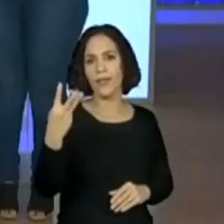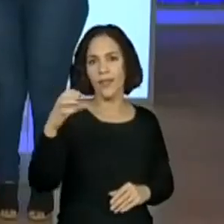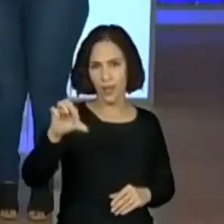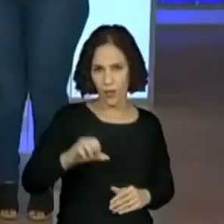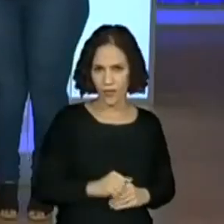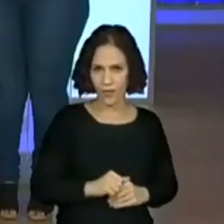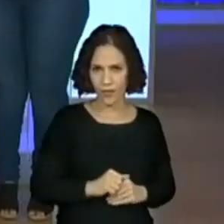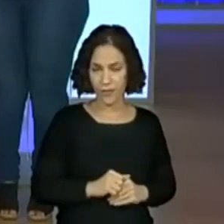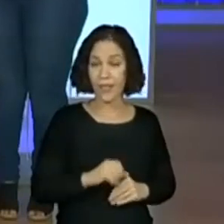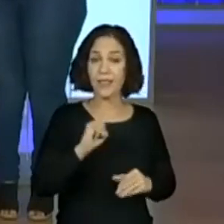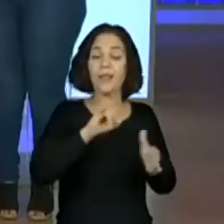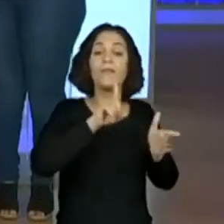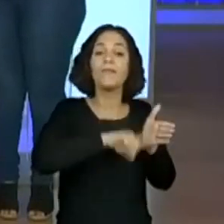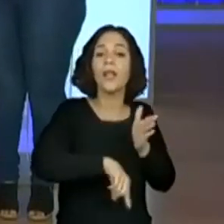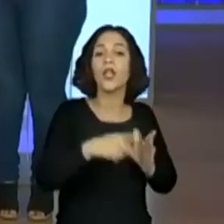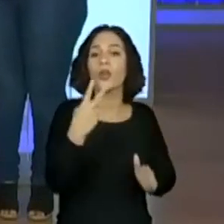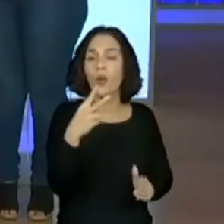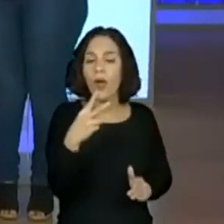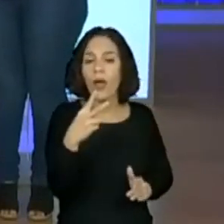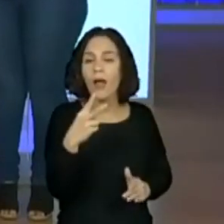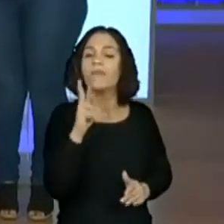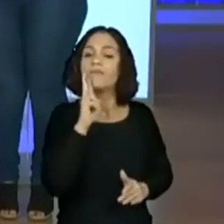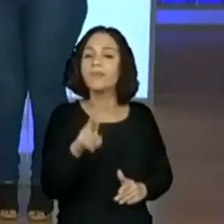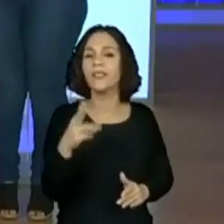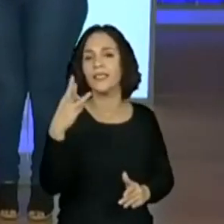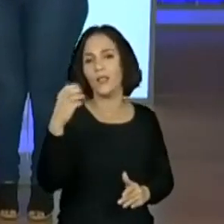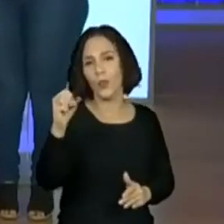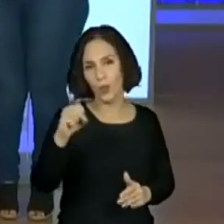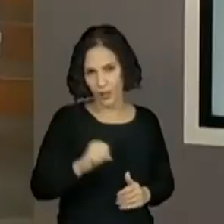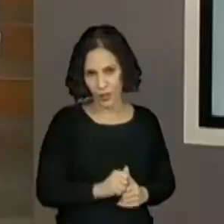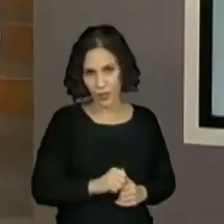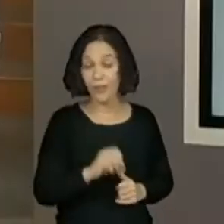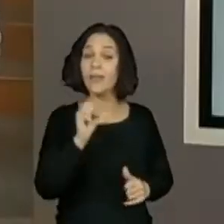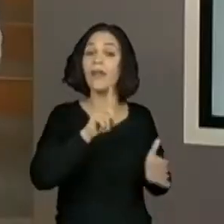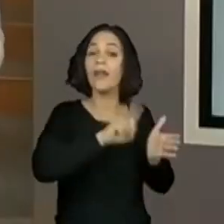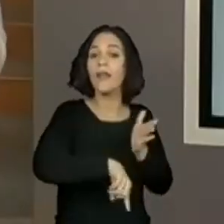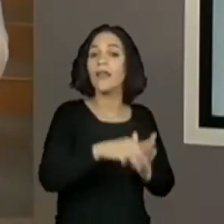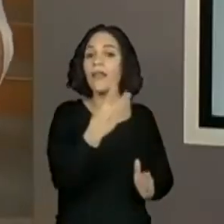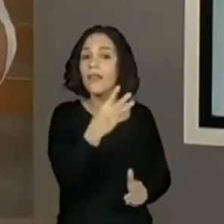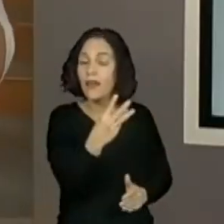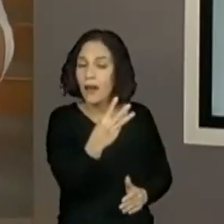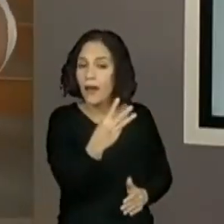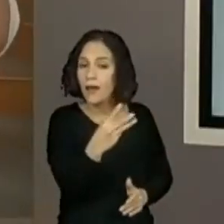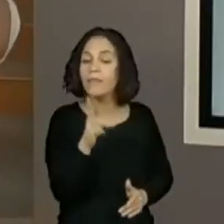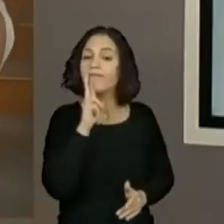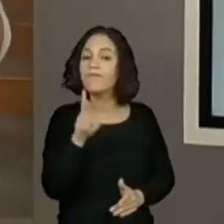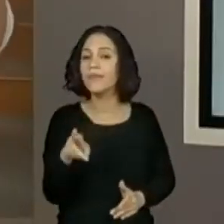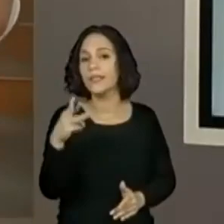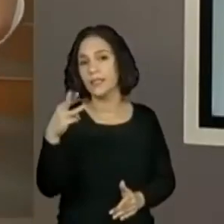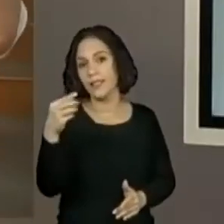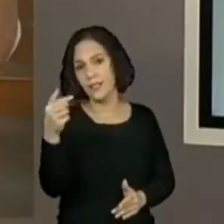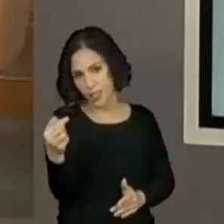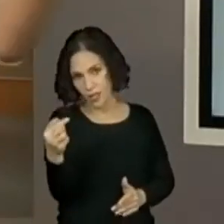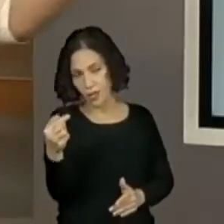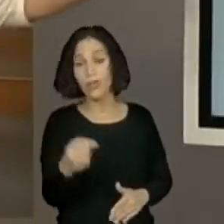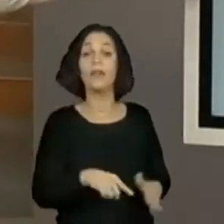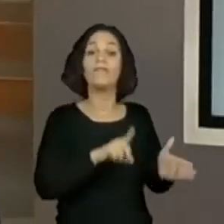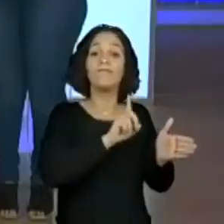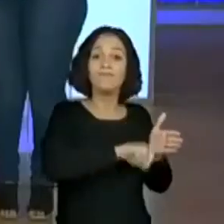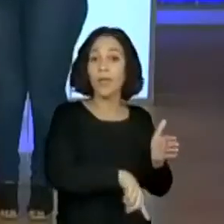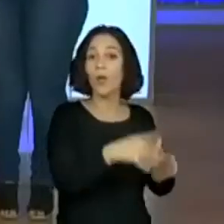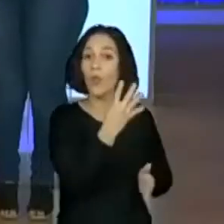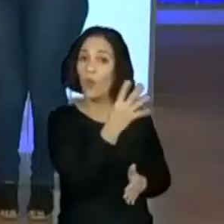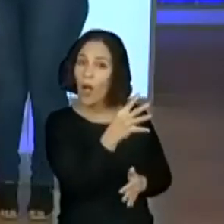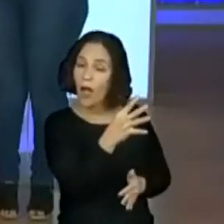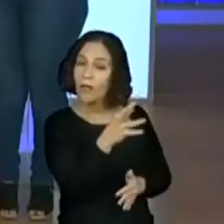reais. 38. 40 reais tiram 3 reais. 37. 40 reais tiram 4 reais. 36. E aí a gente